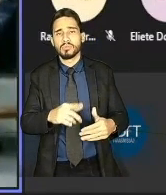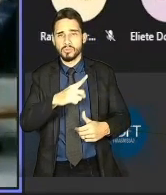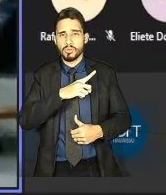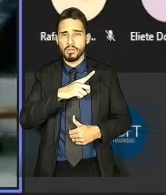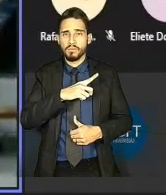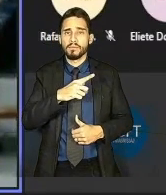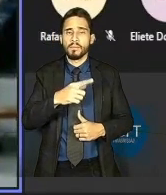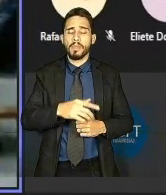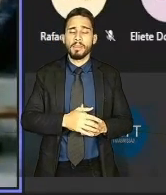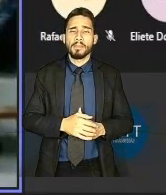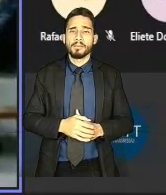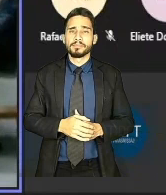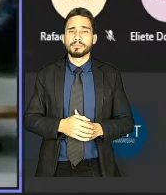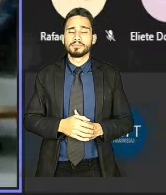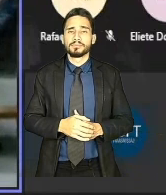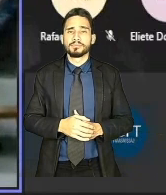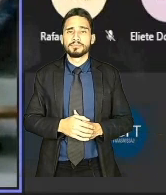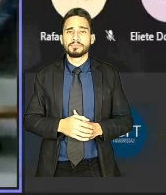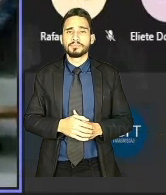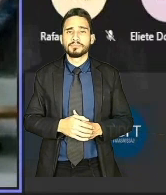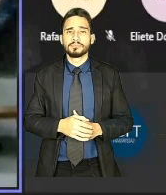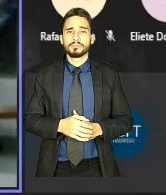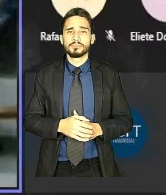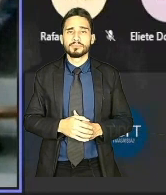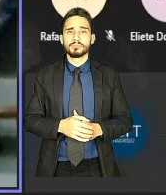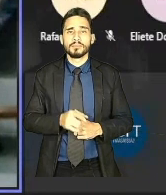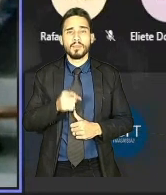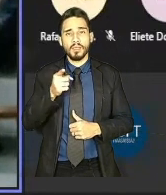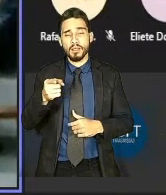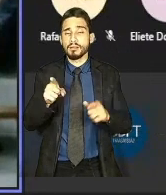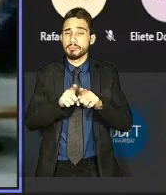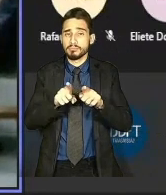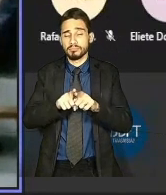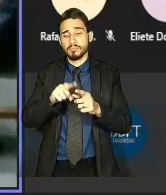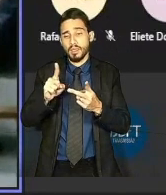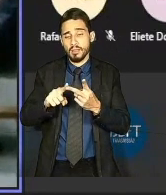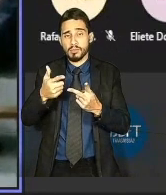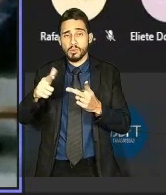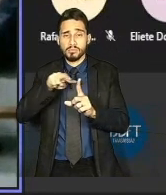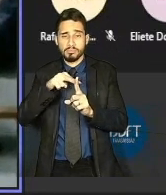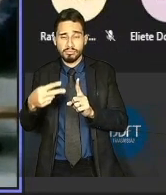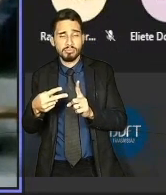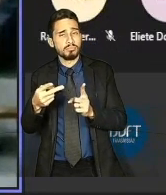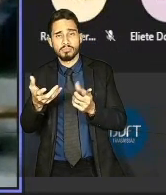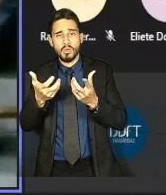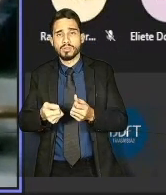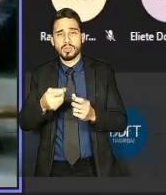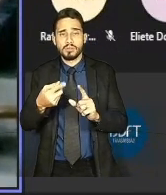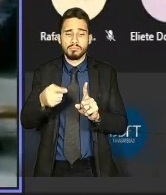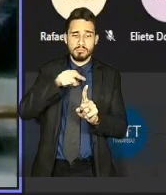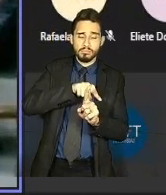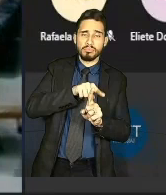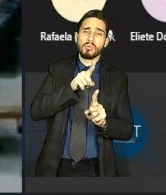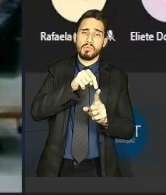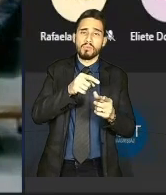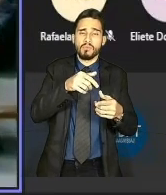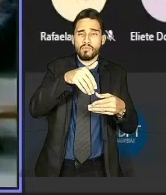eminente relatora, inclusive, lança mão dessa tese, né, no seu